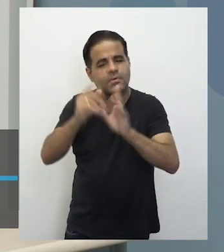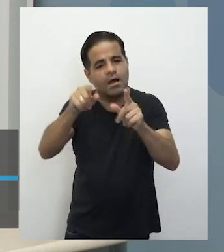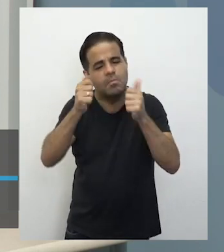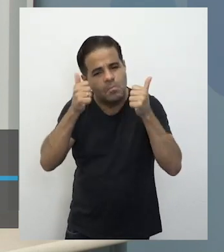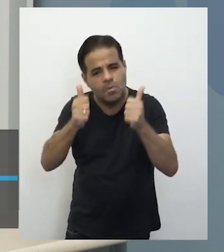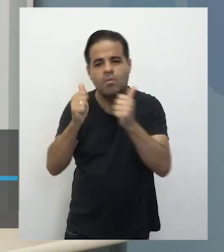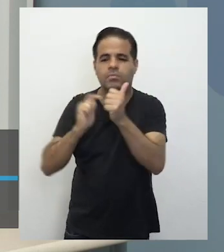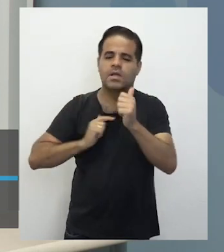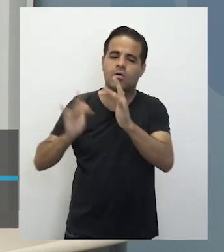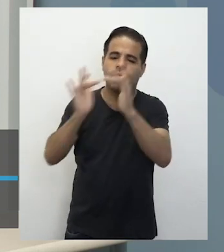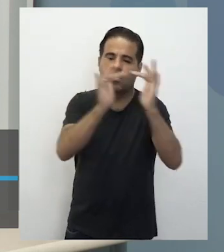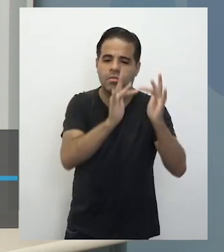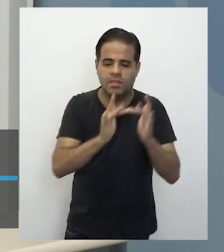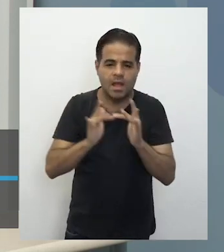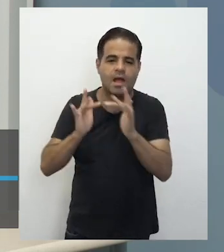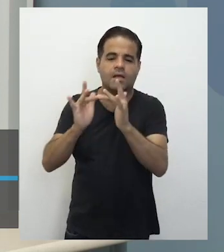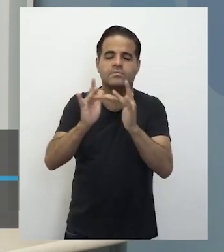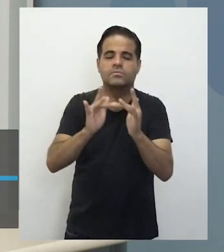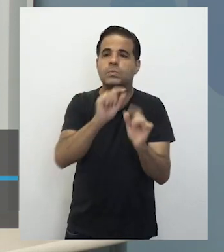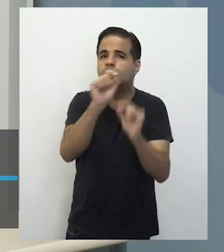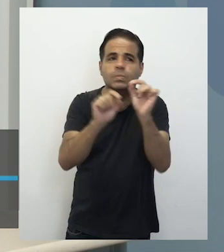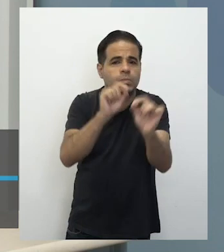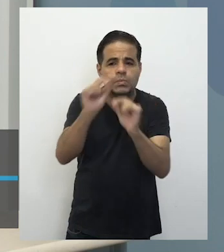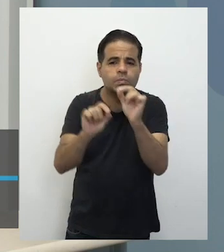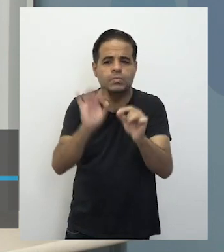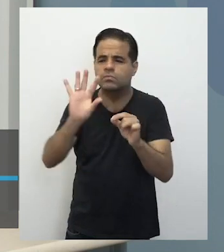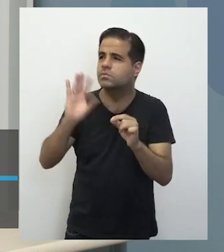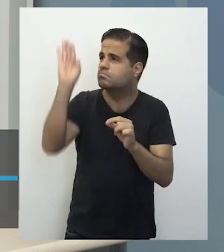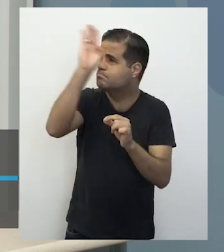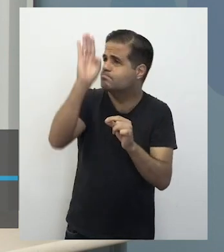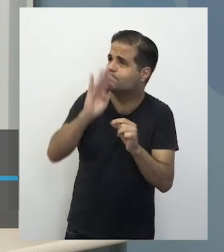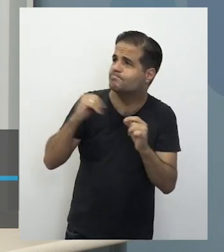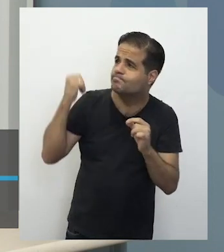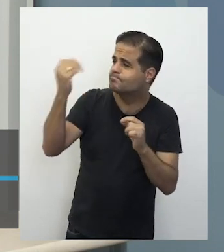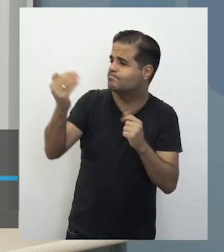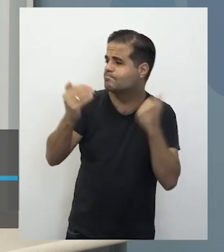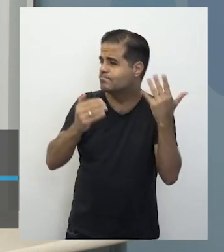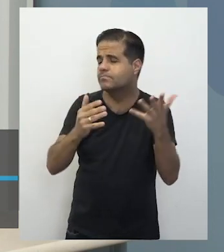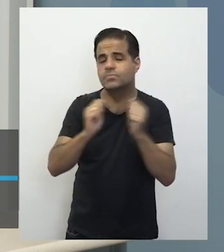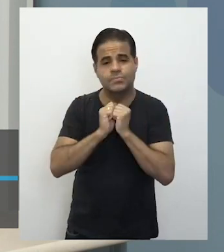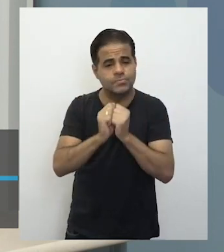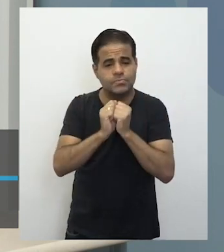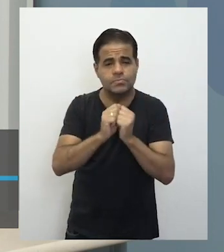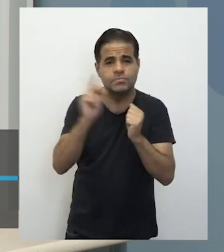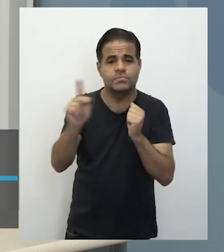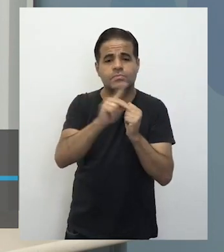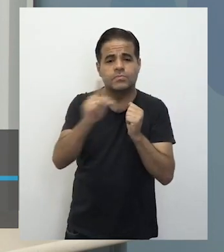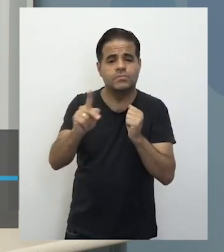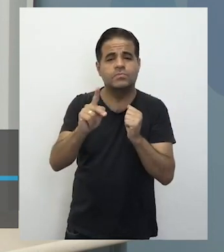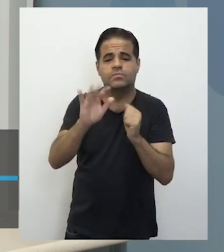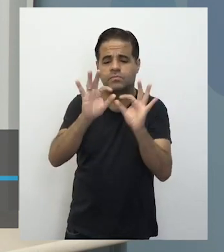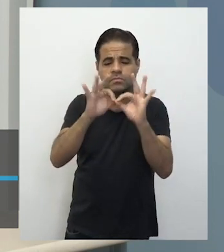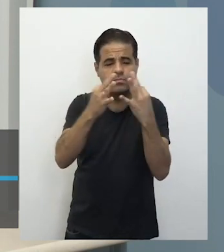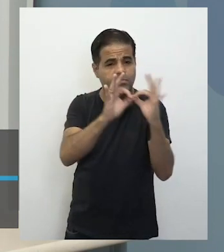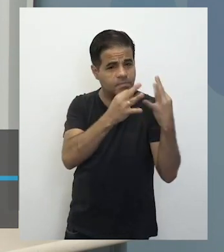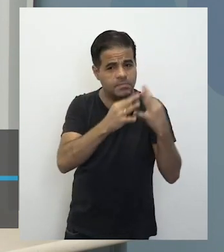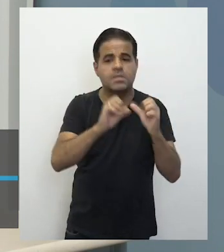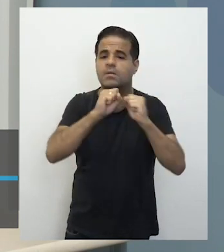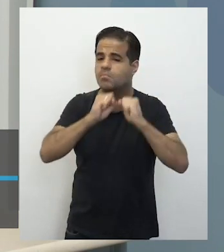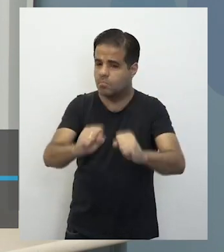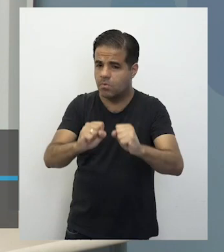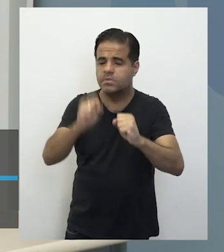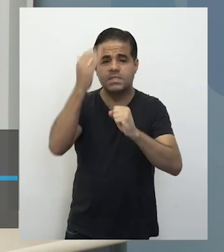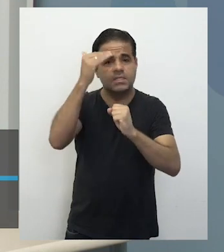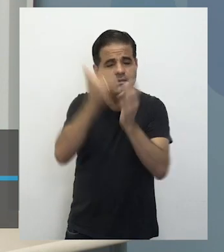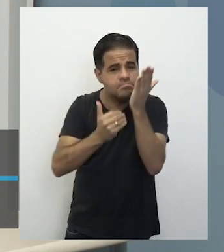ter contato aí com o que está acontecendo no Brasil, para que vocês, junto com os professores e familiares, possam entender